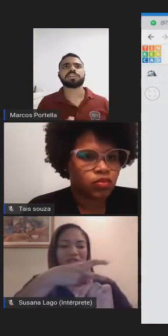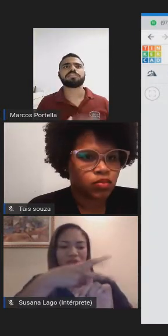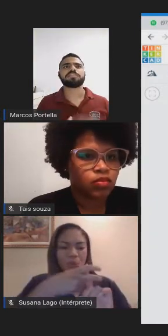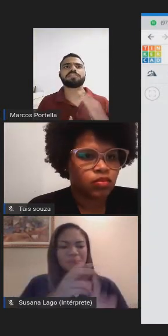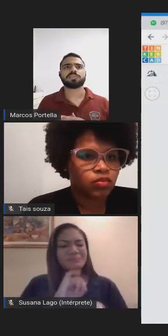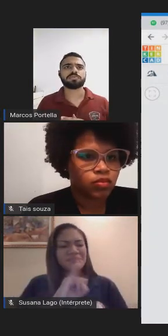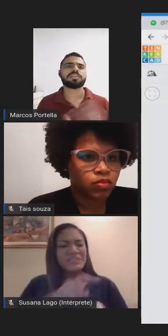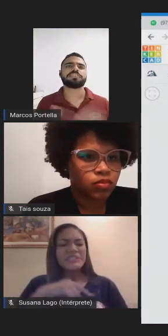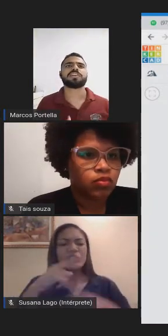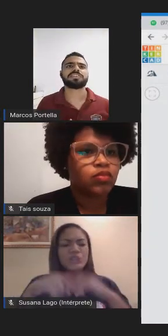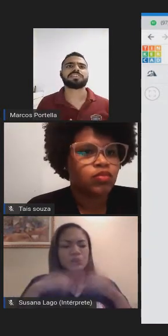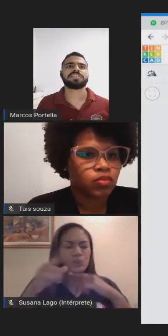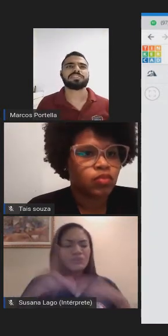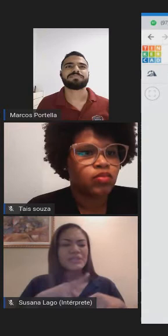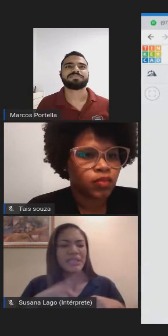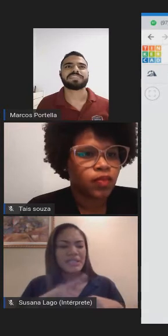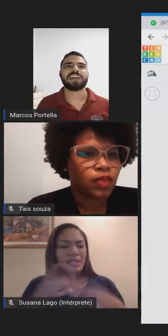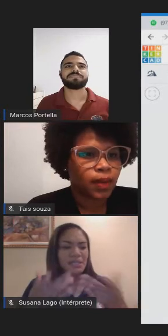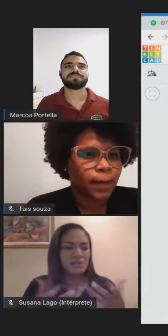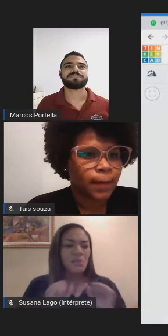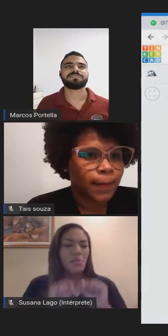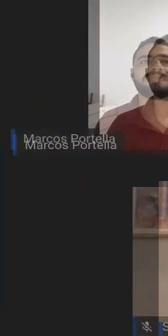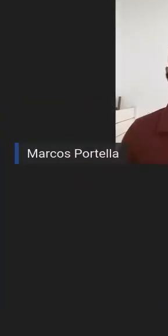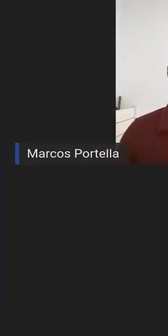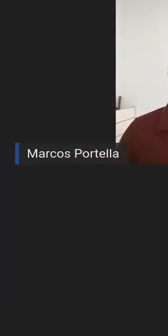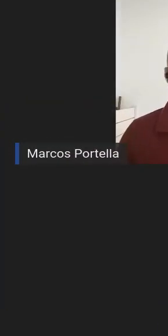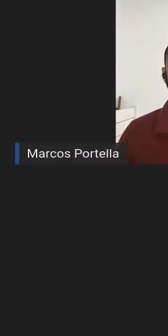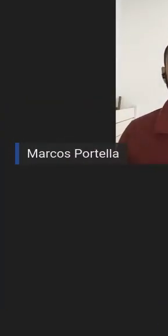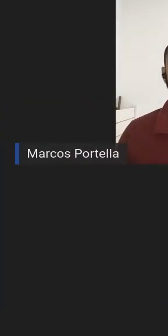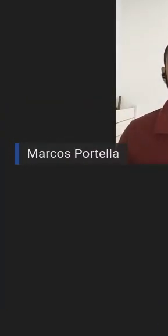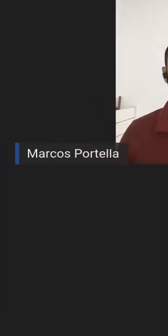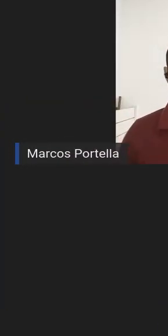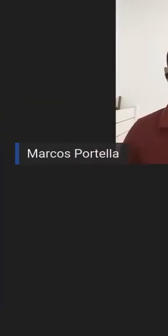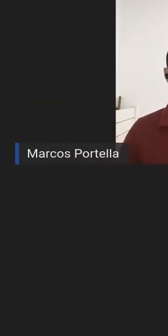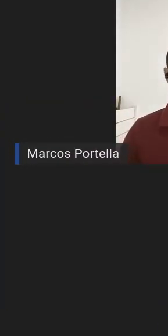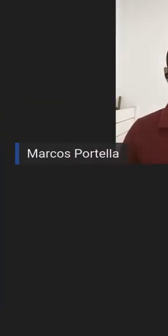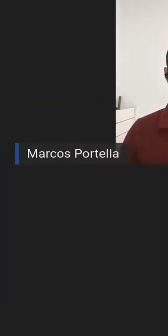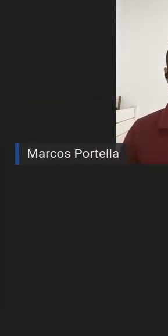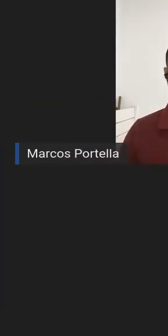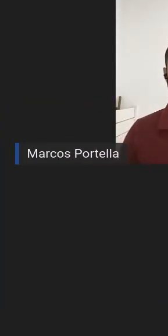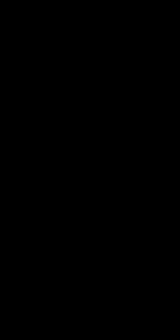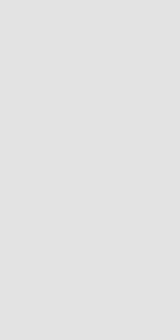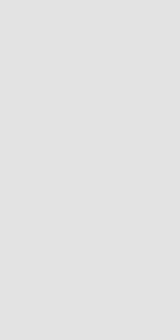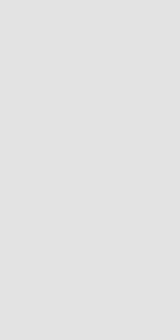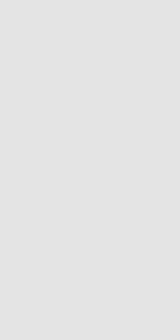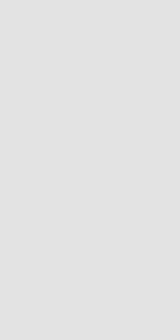Acesse o link, envia a dúvida e fala com a gente. Tá? Então é isso. Sua vez,